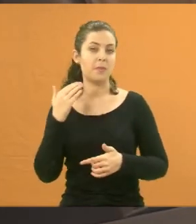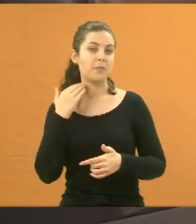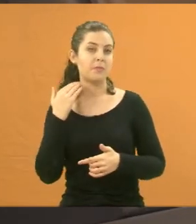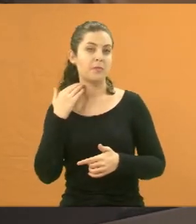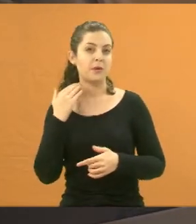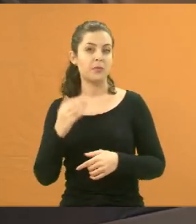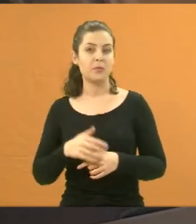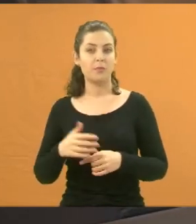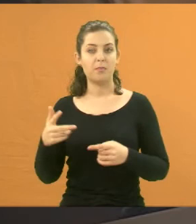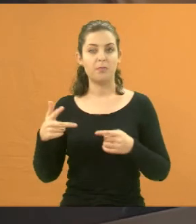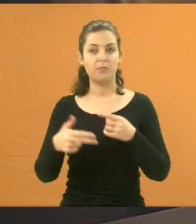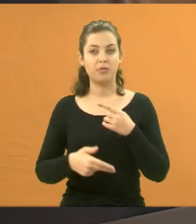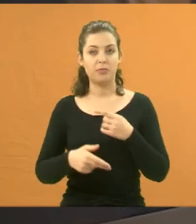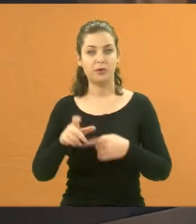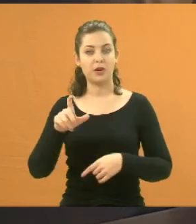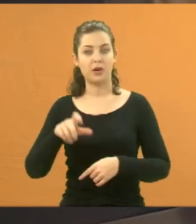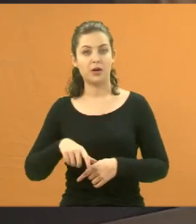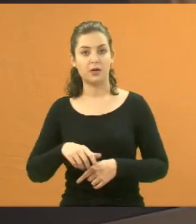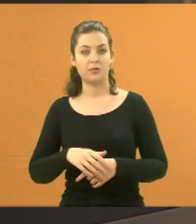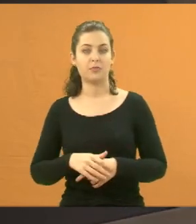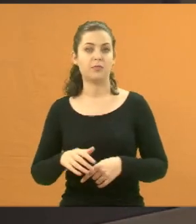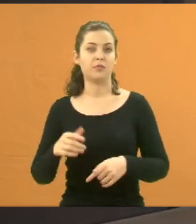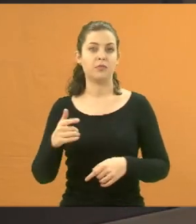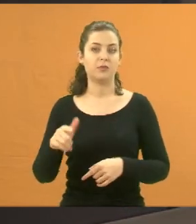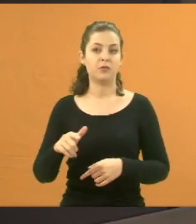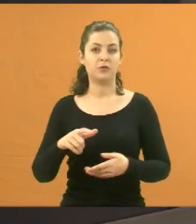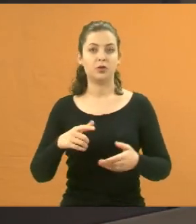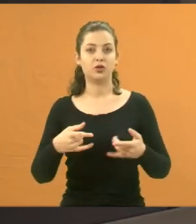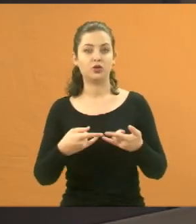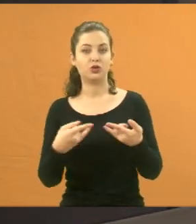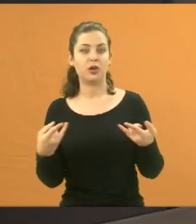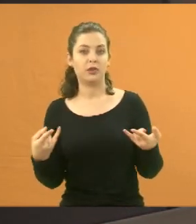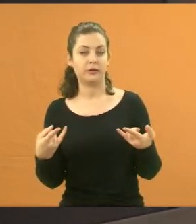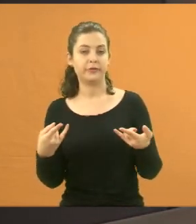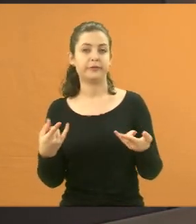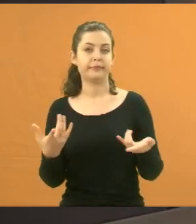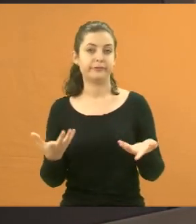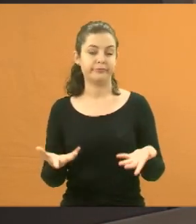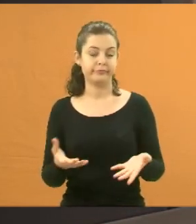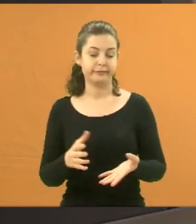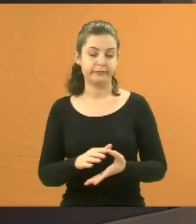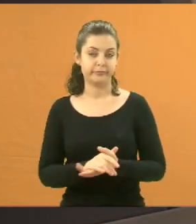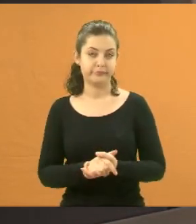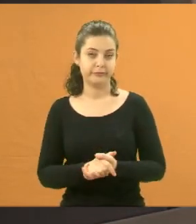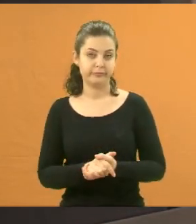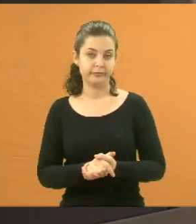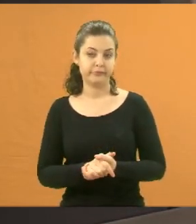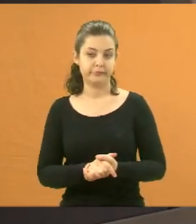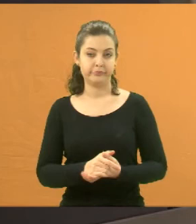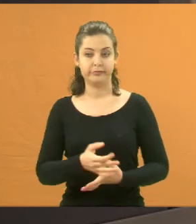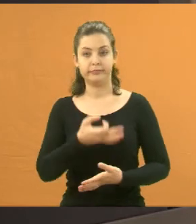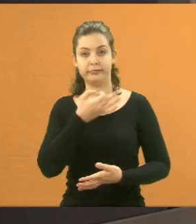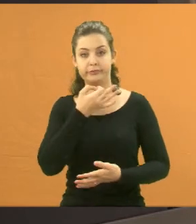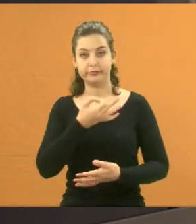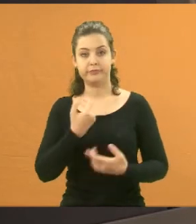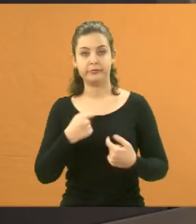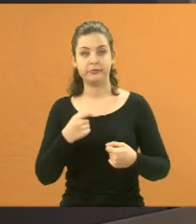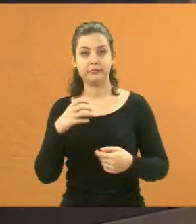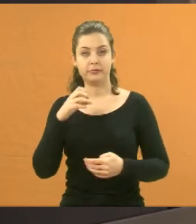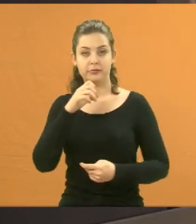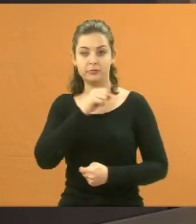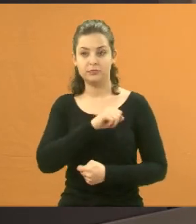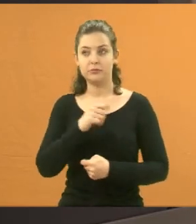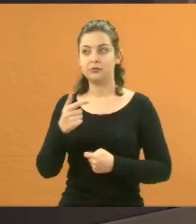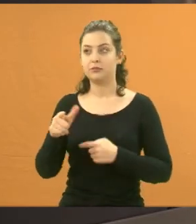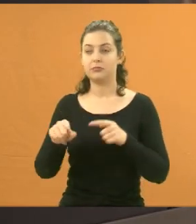que cortarem seu cartão de crédito, o seu talão de cheque. Então eu acho que a gente tem aí que rapidamente